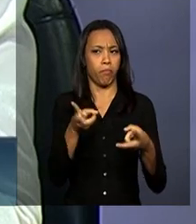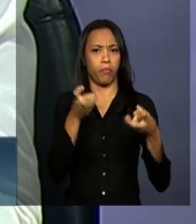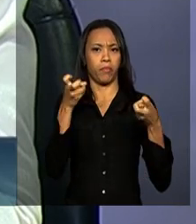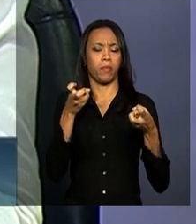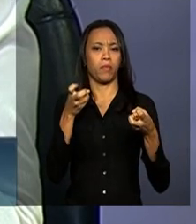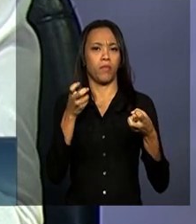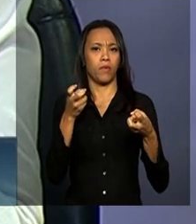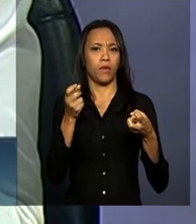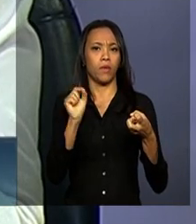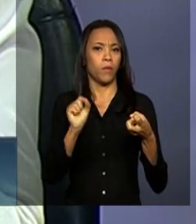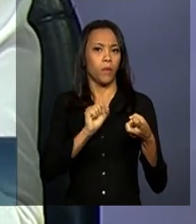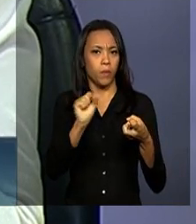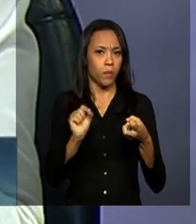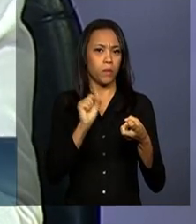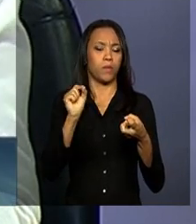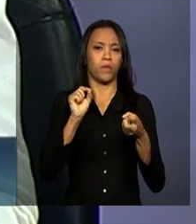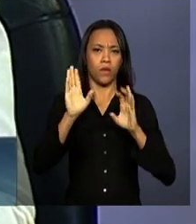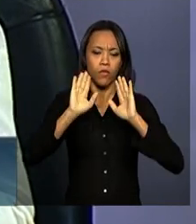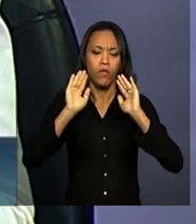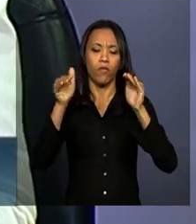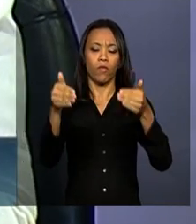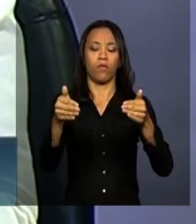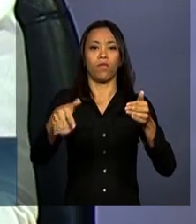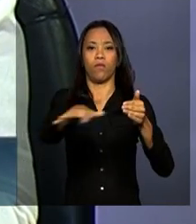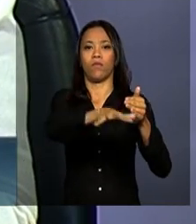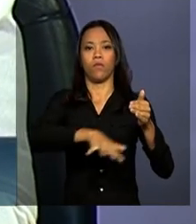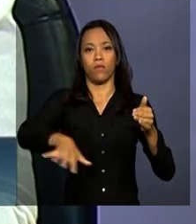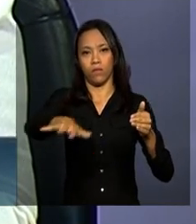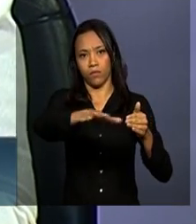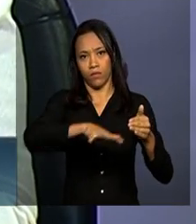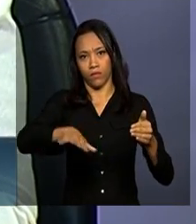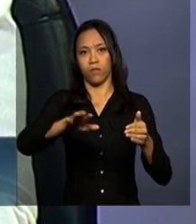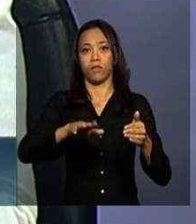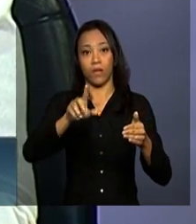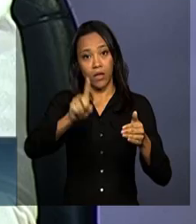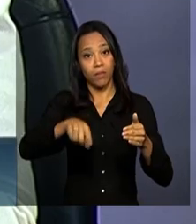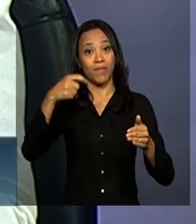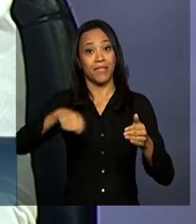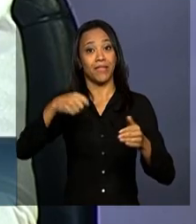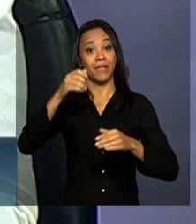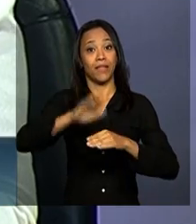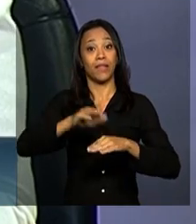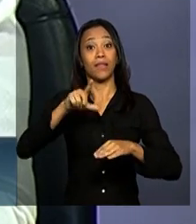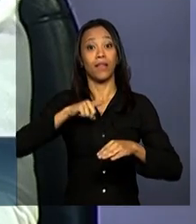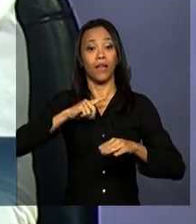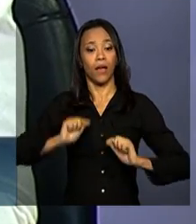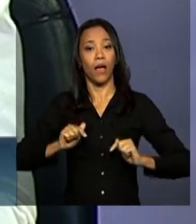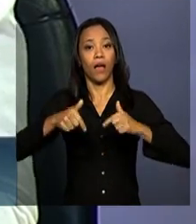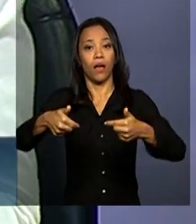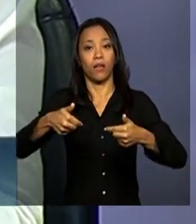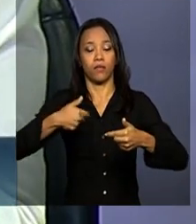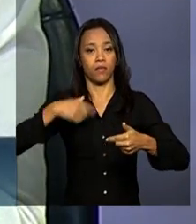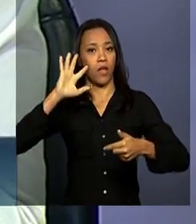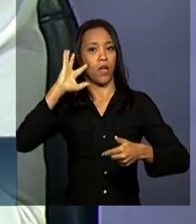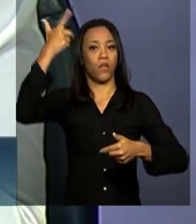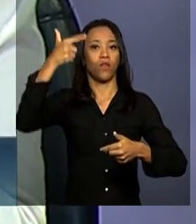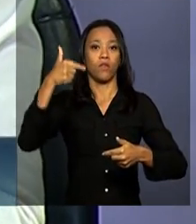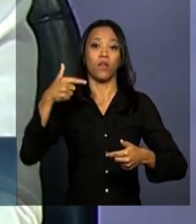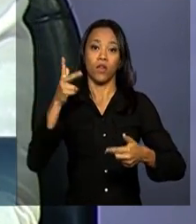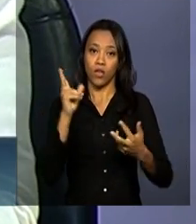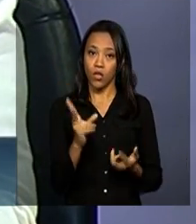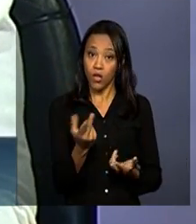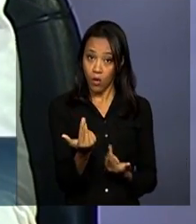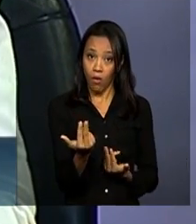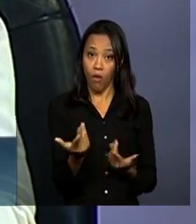diferenciado para situações específicas, né, para as quais precisam ser tomadas atitudes e ações como as que nós estamos tomando no